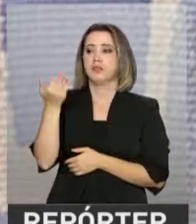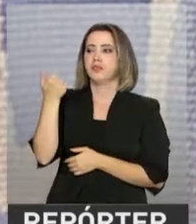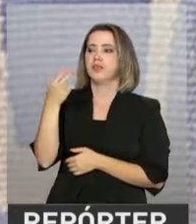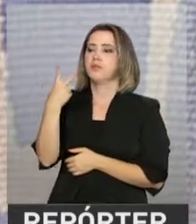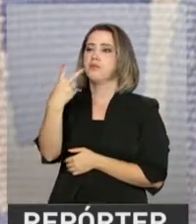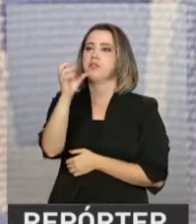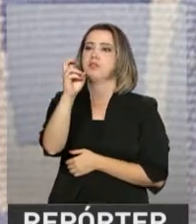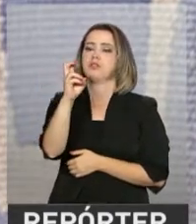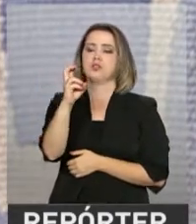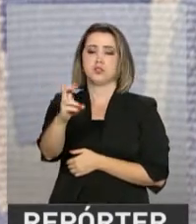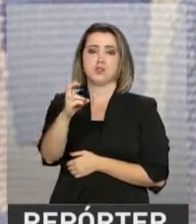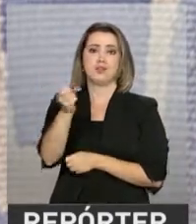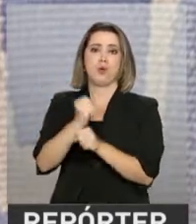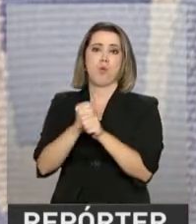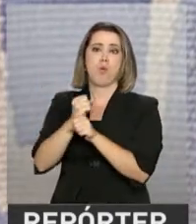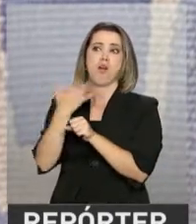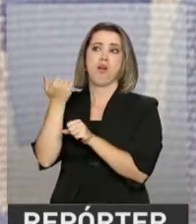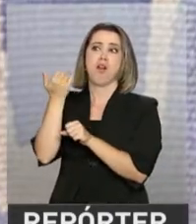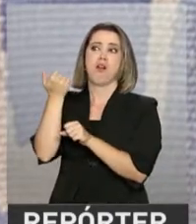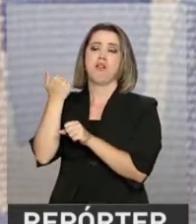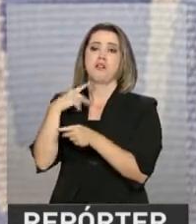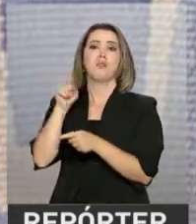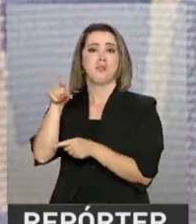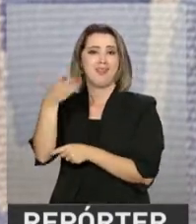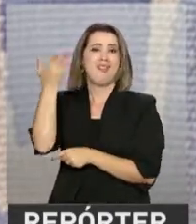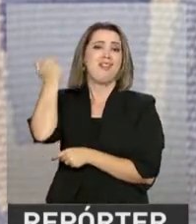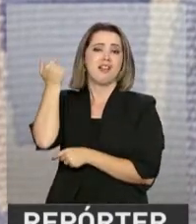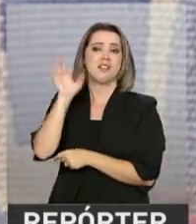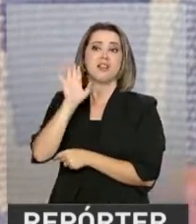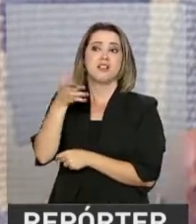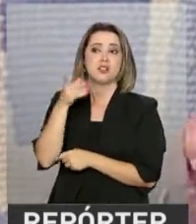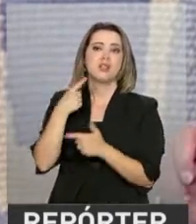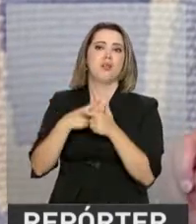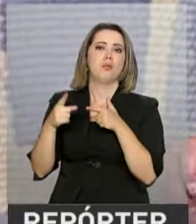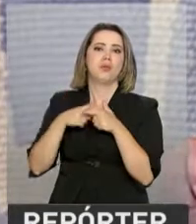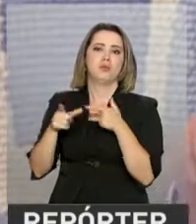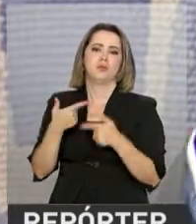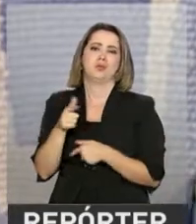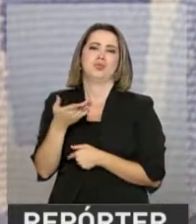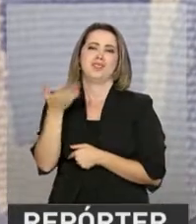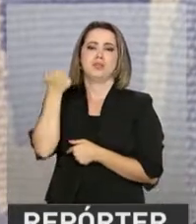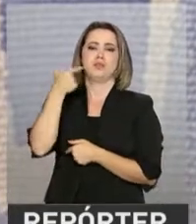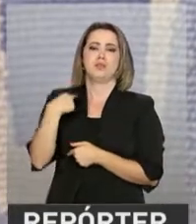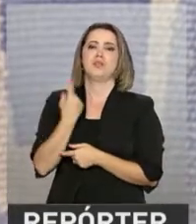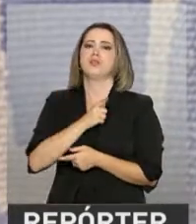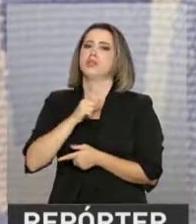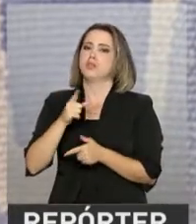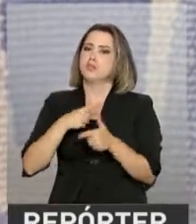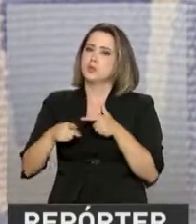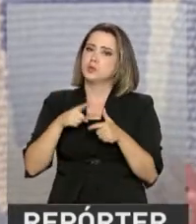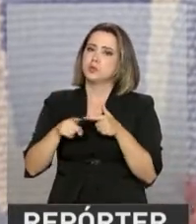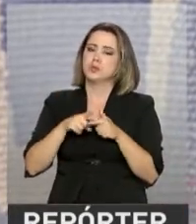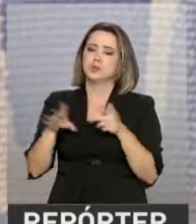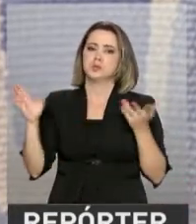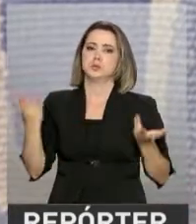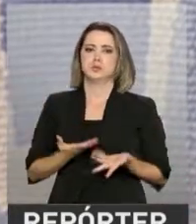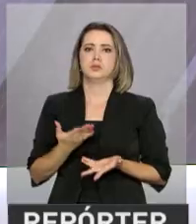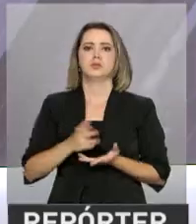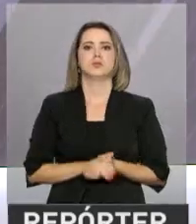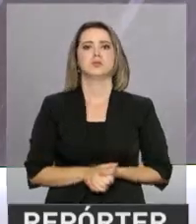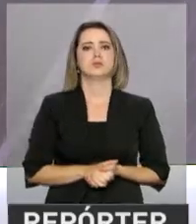atrás que naquele momento a situação já era dramática não a tivéssemos feito e teremos grandes problemas nos dias